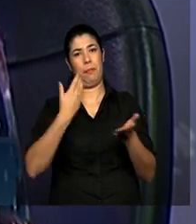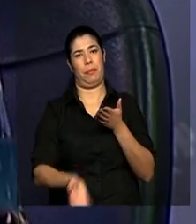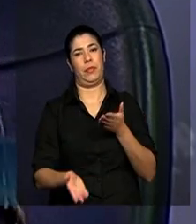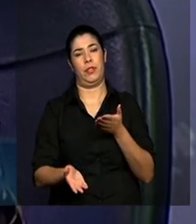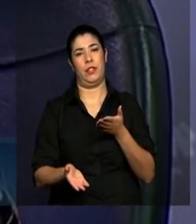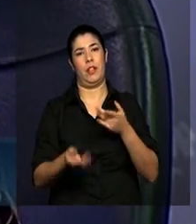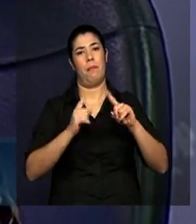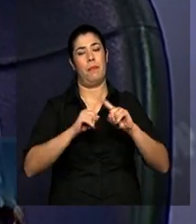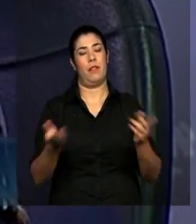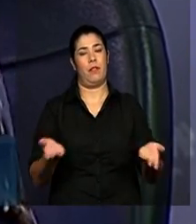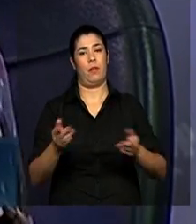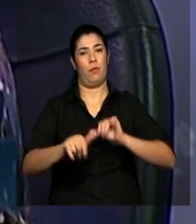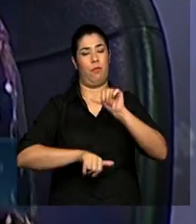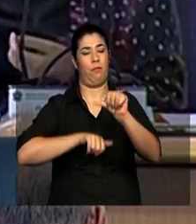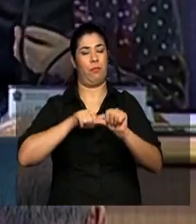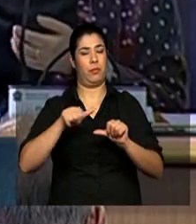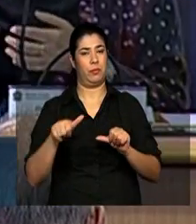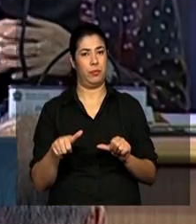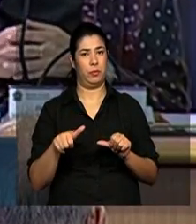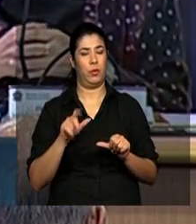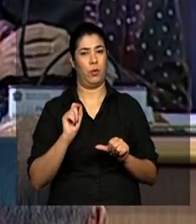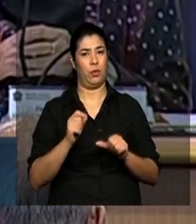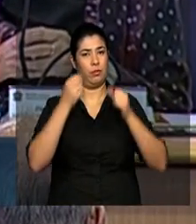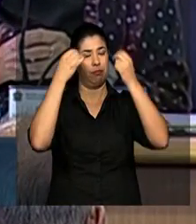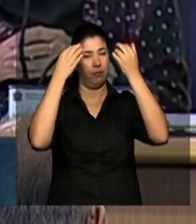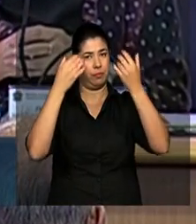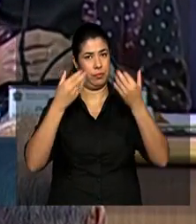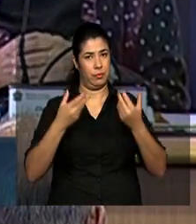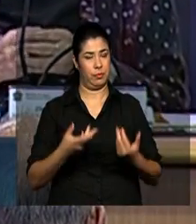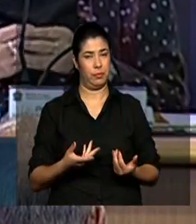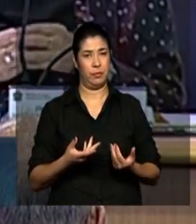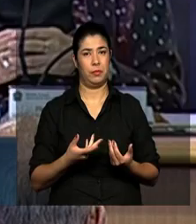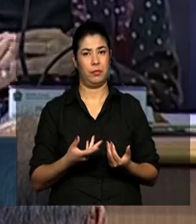que a Regina me explicou aqui,